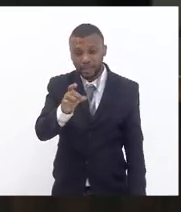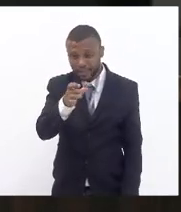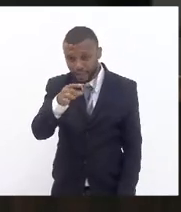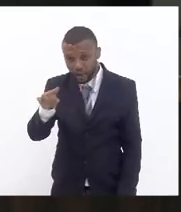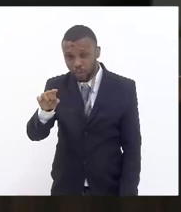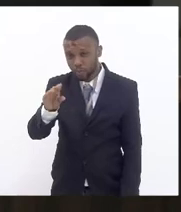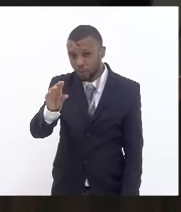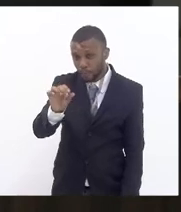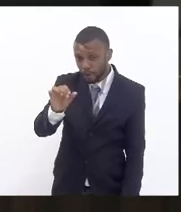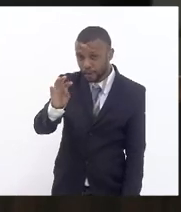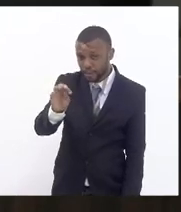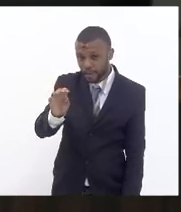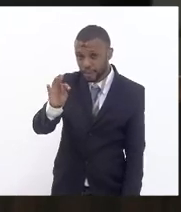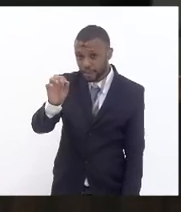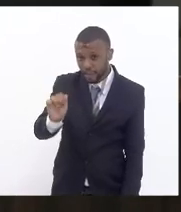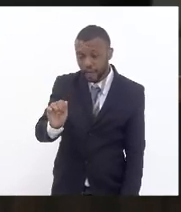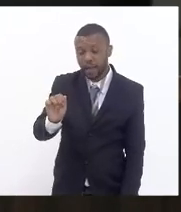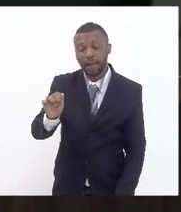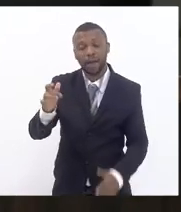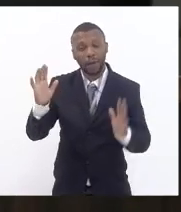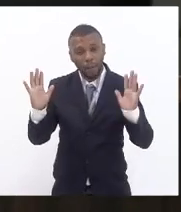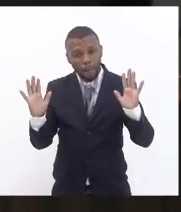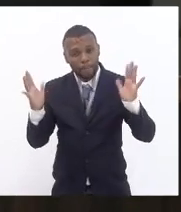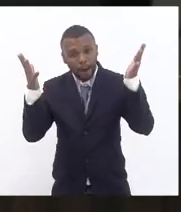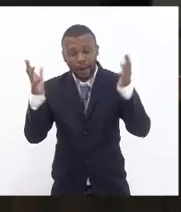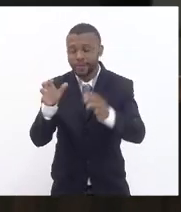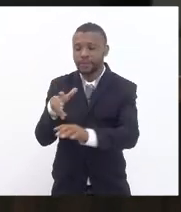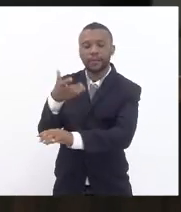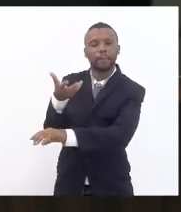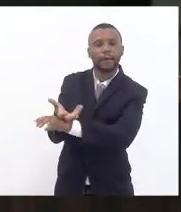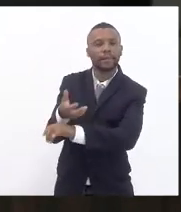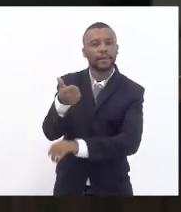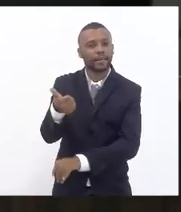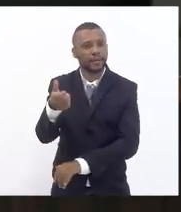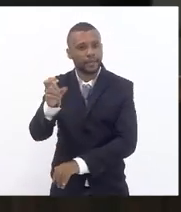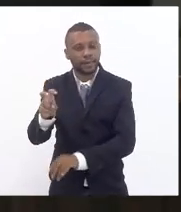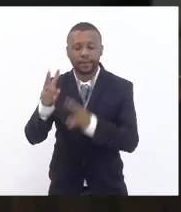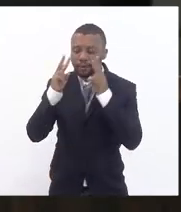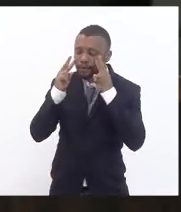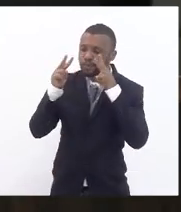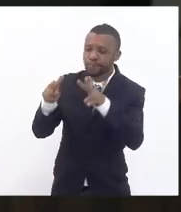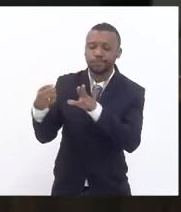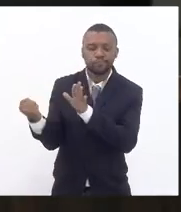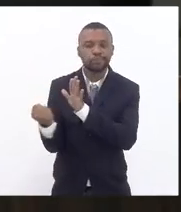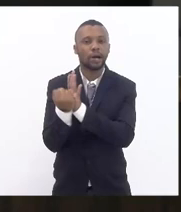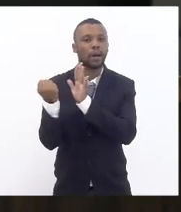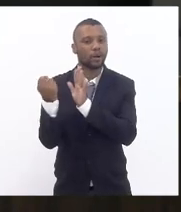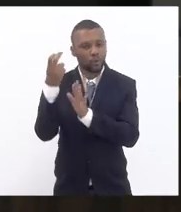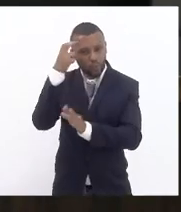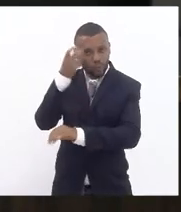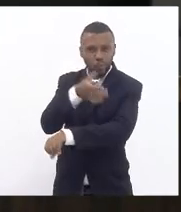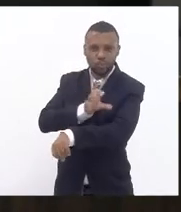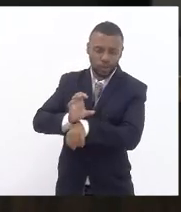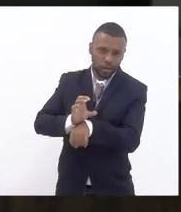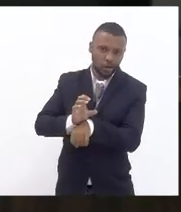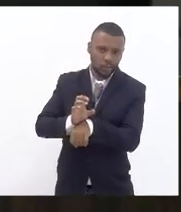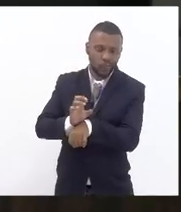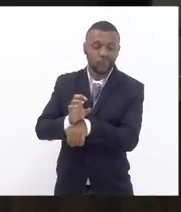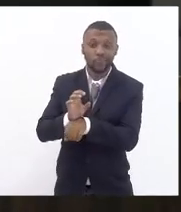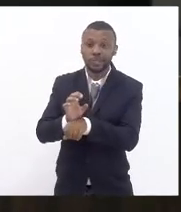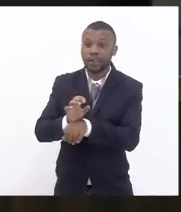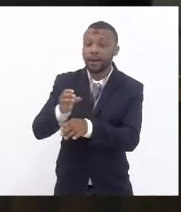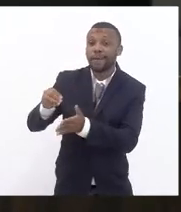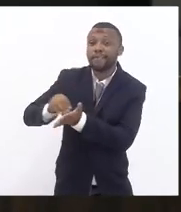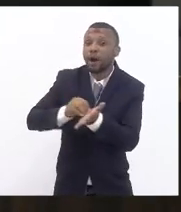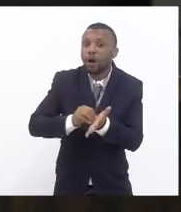baile multicultural do Boitatá na Praça 15. Pendendo de pareceres das comissões de Constituição e Justiça, de Cultura,